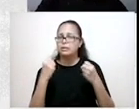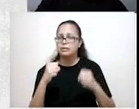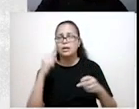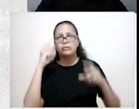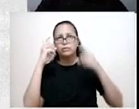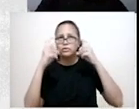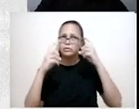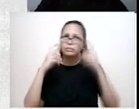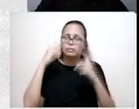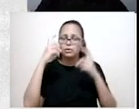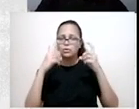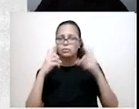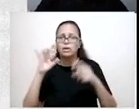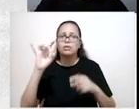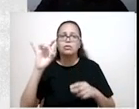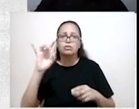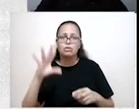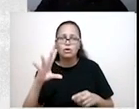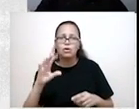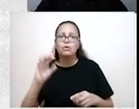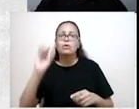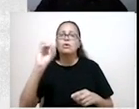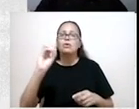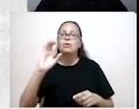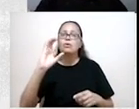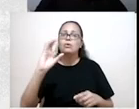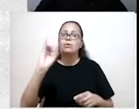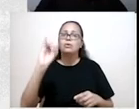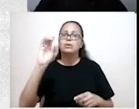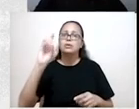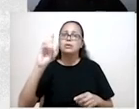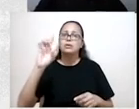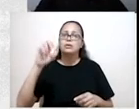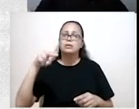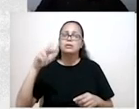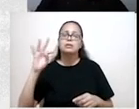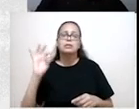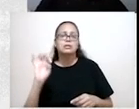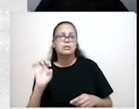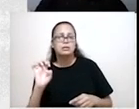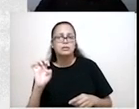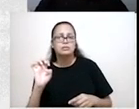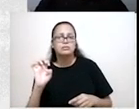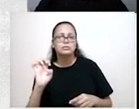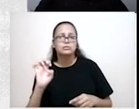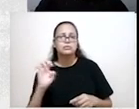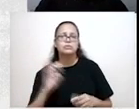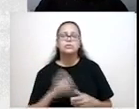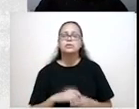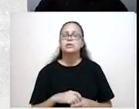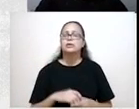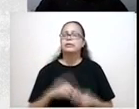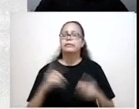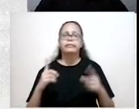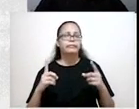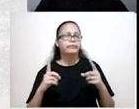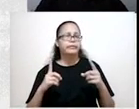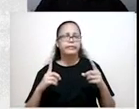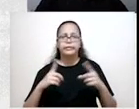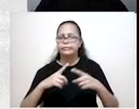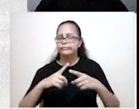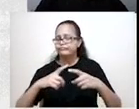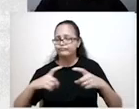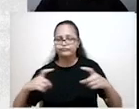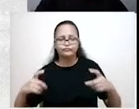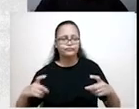com o Ocidente. Ele tinha combinado já com Stalin que não ia, né, atacar a União Soviética e nem, né, a